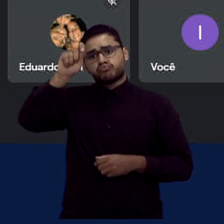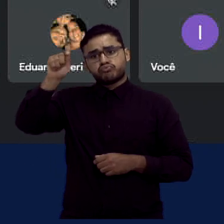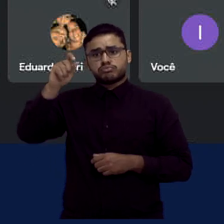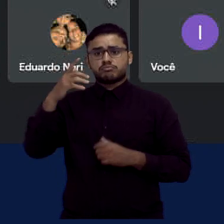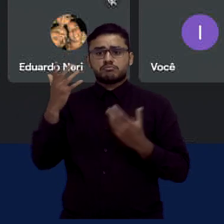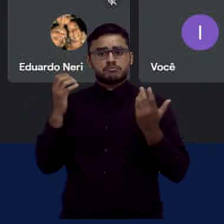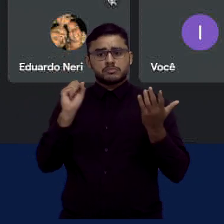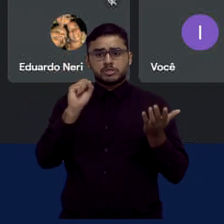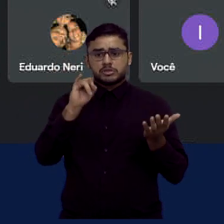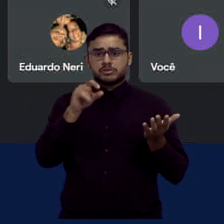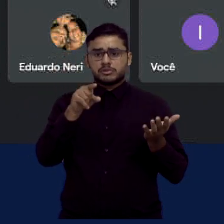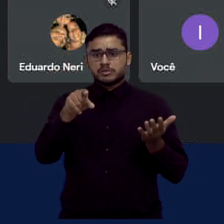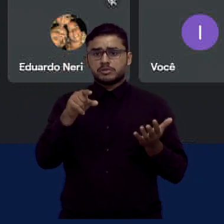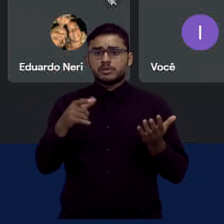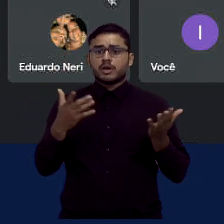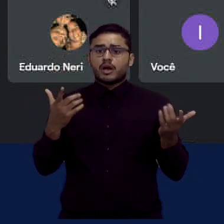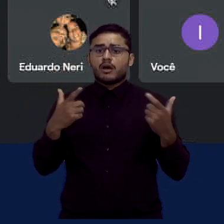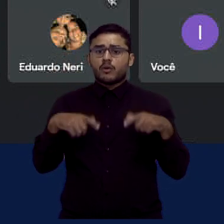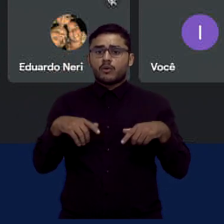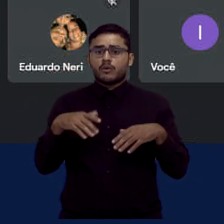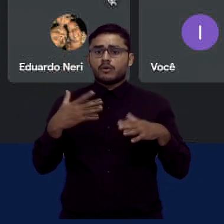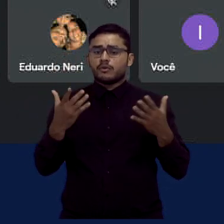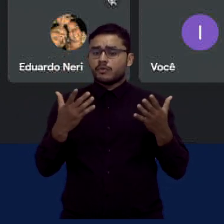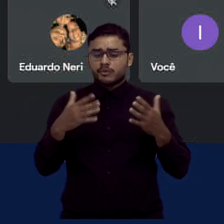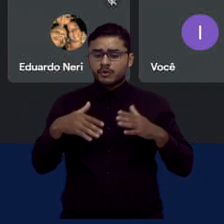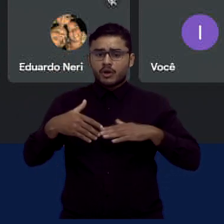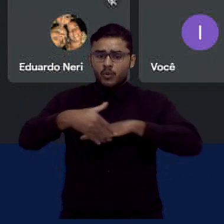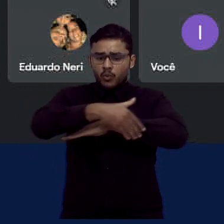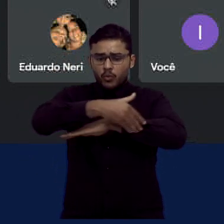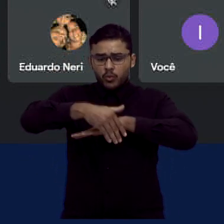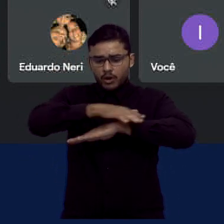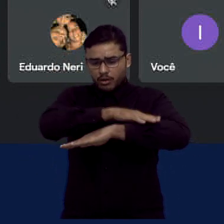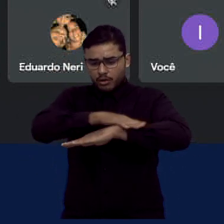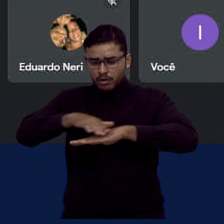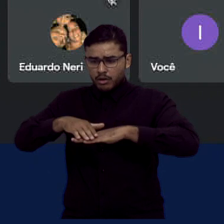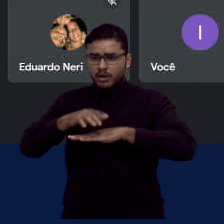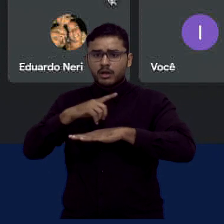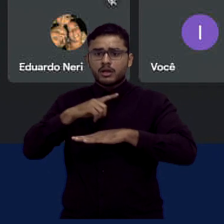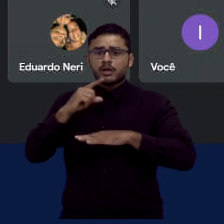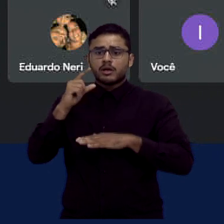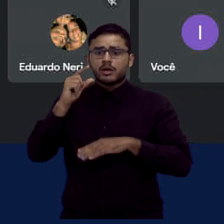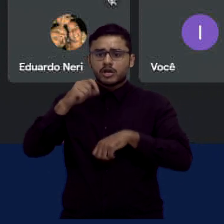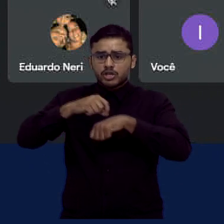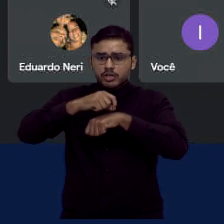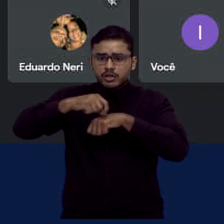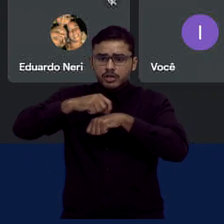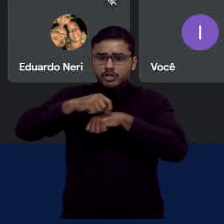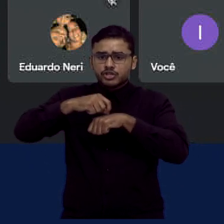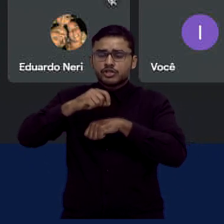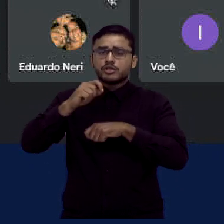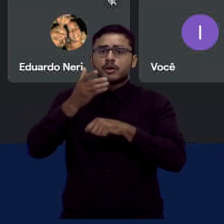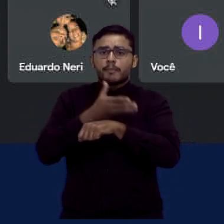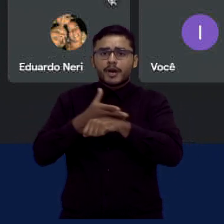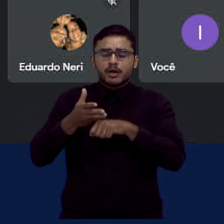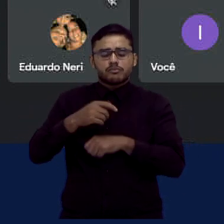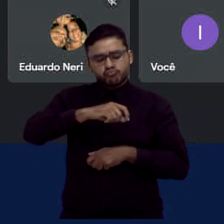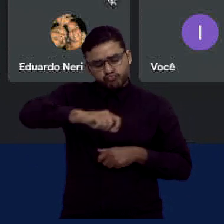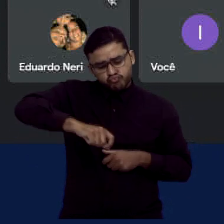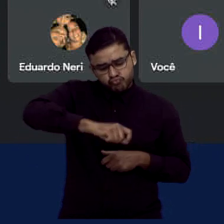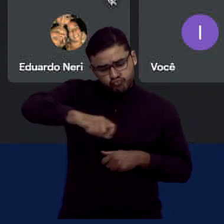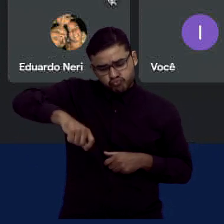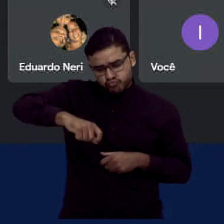faz quadrinho. Tá entendendo? E ali pode ter uma mensagem potencializada, pode ter uma mensagem